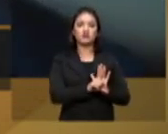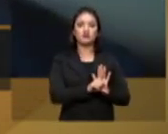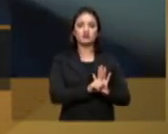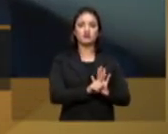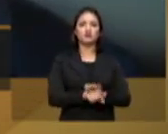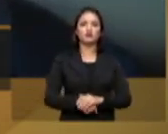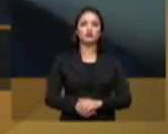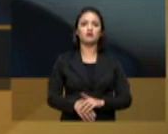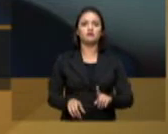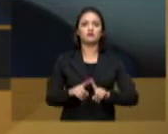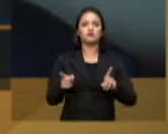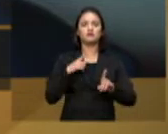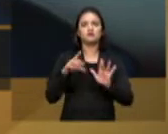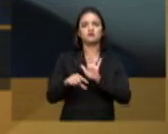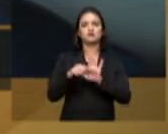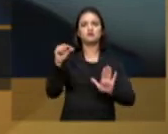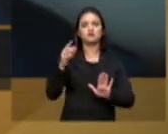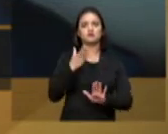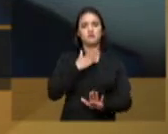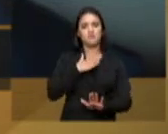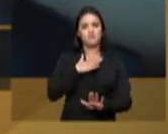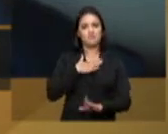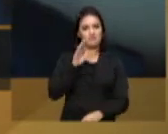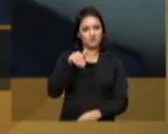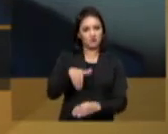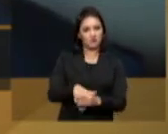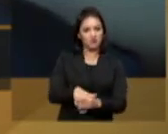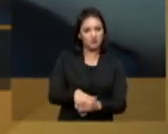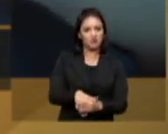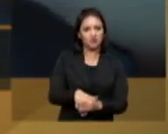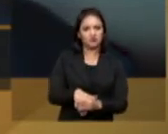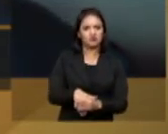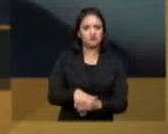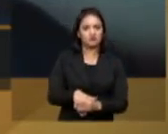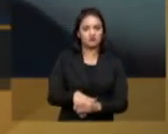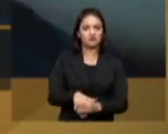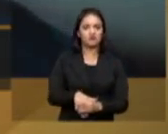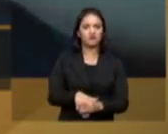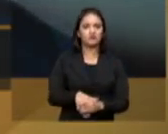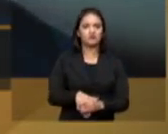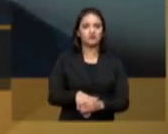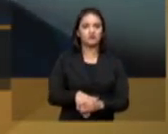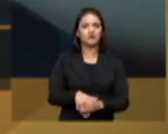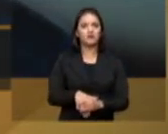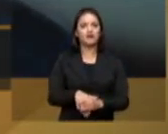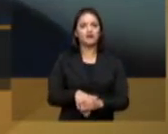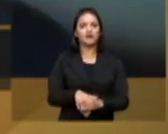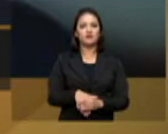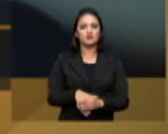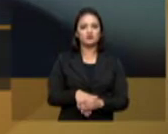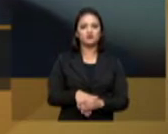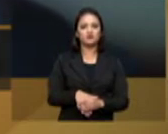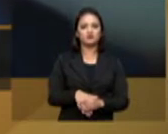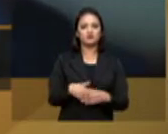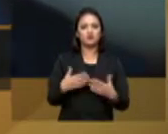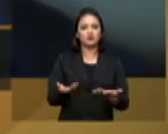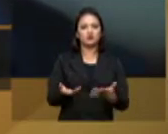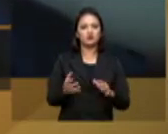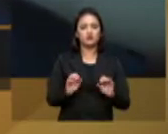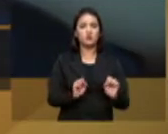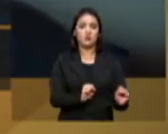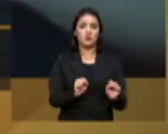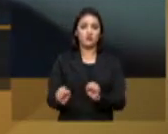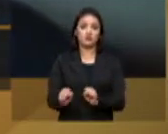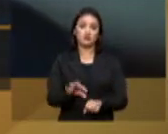meu voto que as taxas cobradas em razão do exercício do poder de polícia podem ter um grau